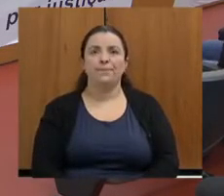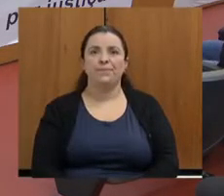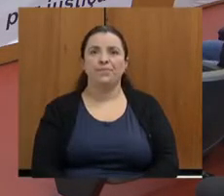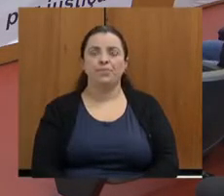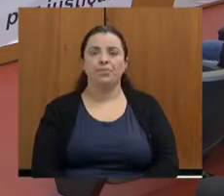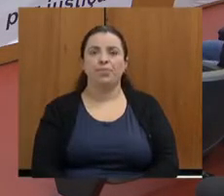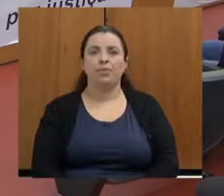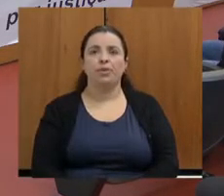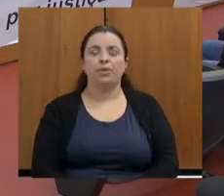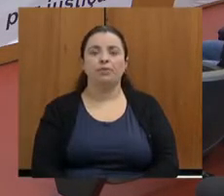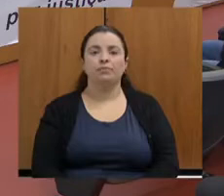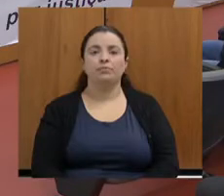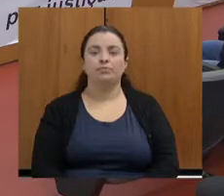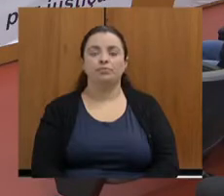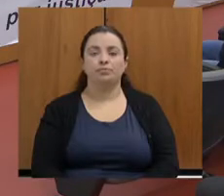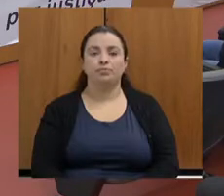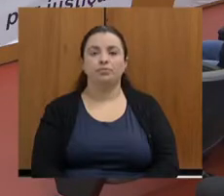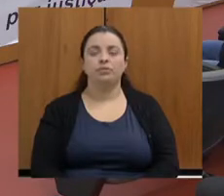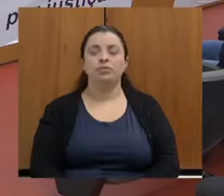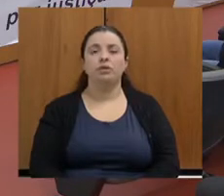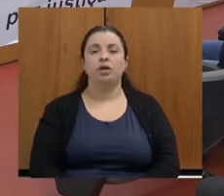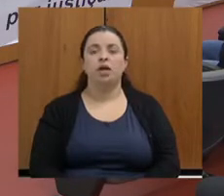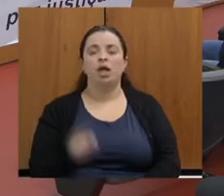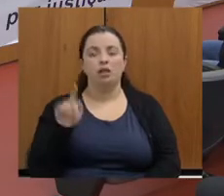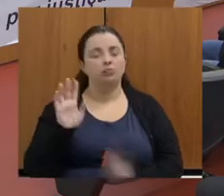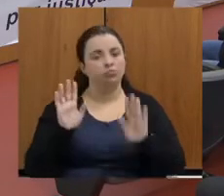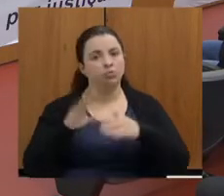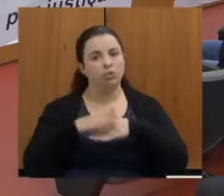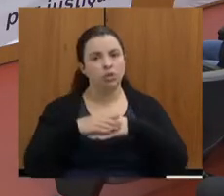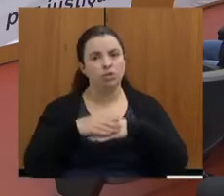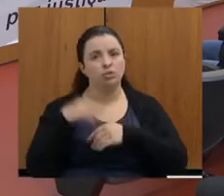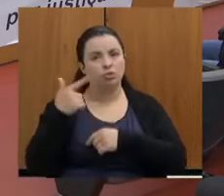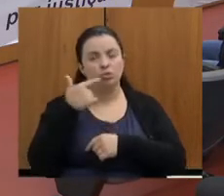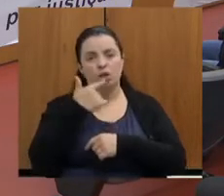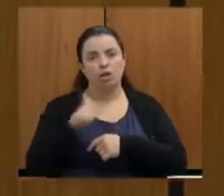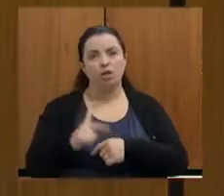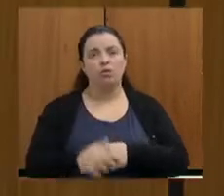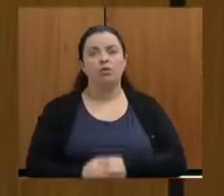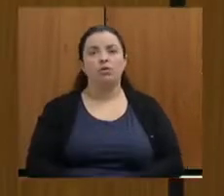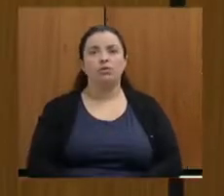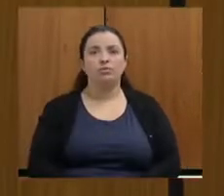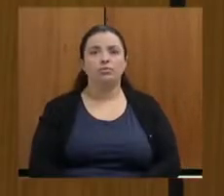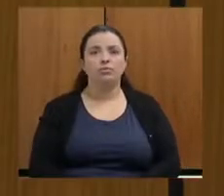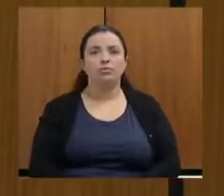Roma de 77 Bauer e o goyanna